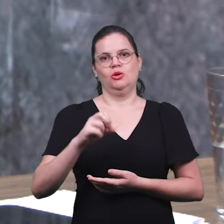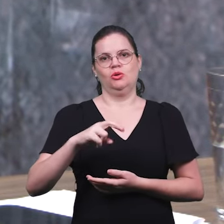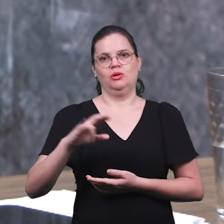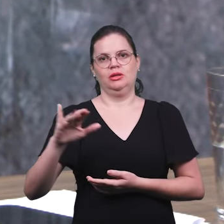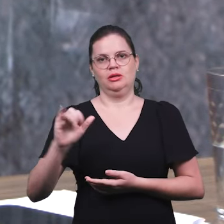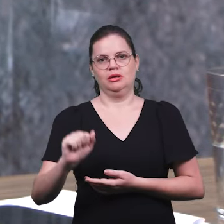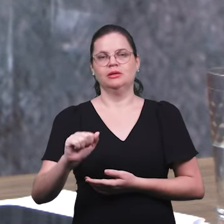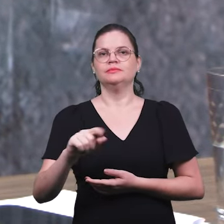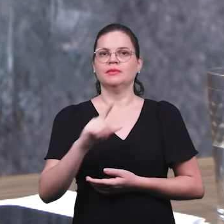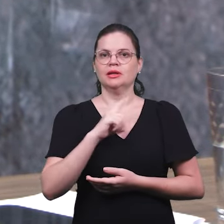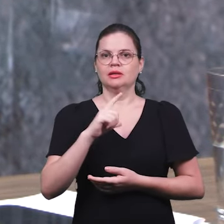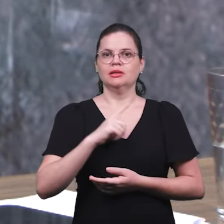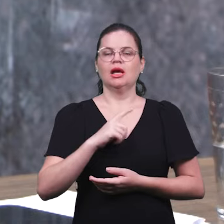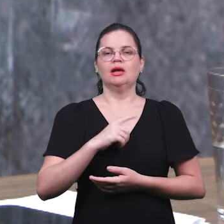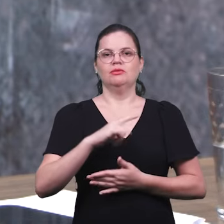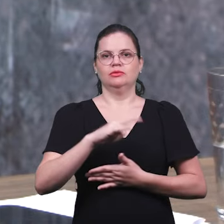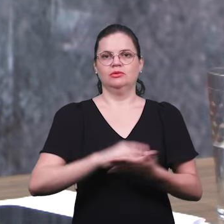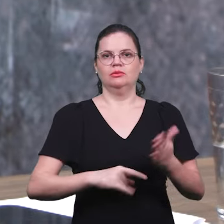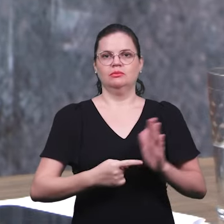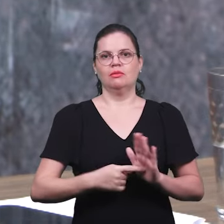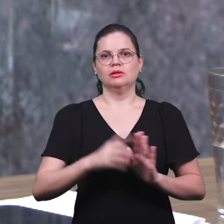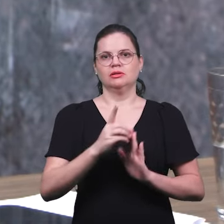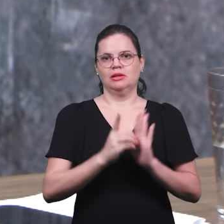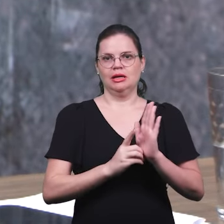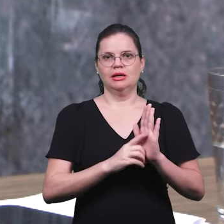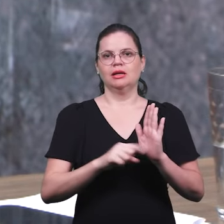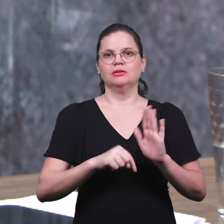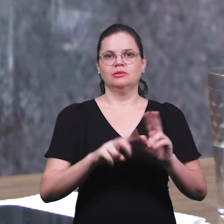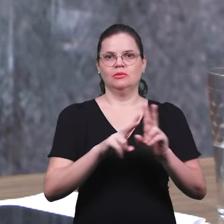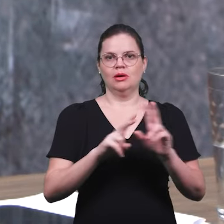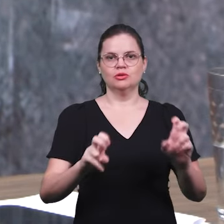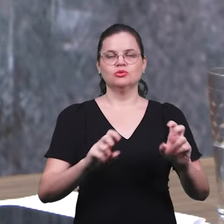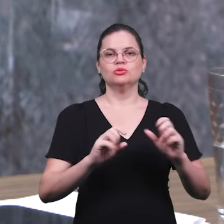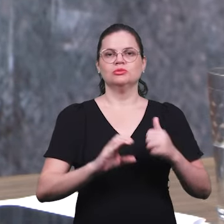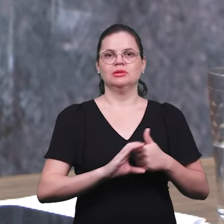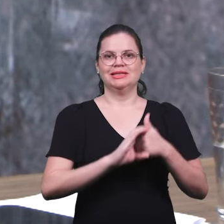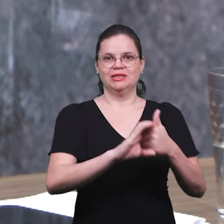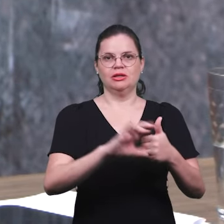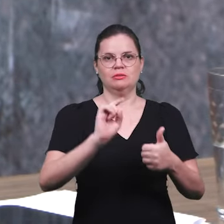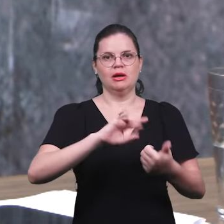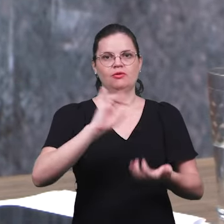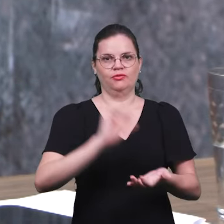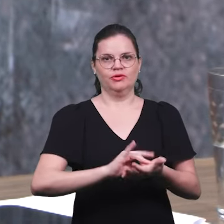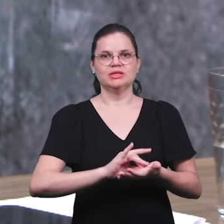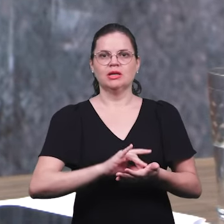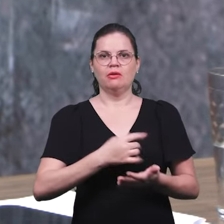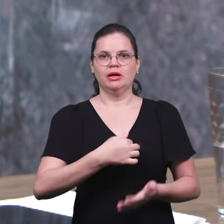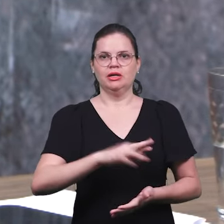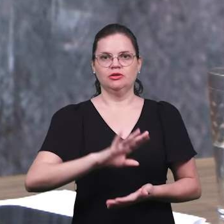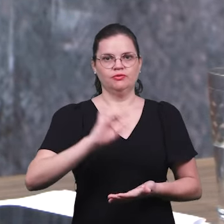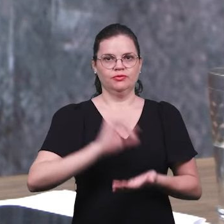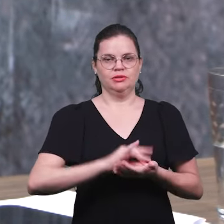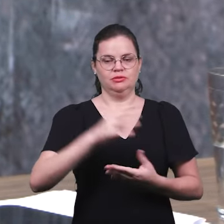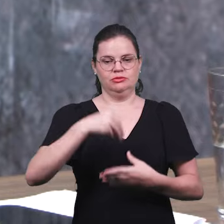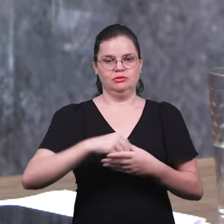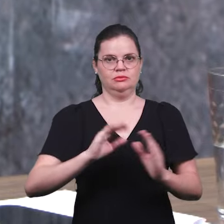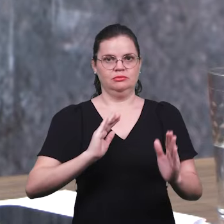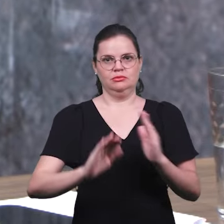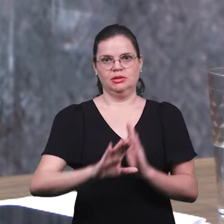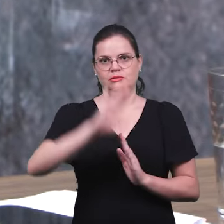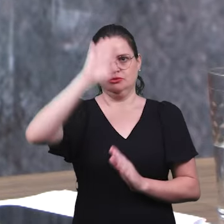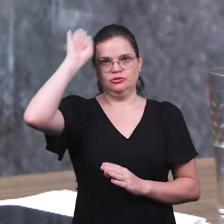Teodósio, Sim. que transformou o cristianismo em religião oficial. Agora, olha só como é que é interessante, né? Passou a